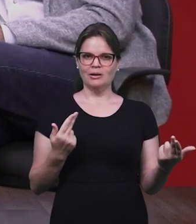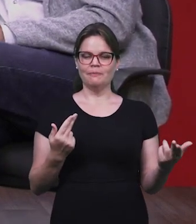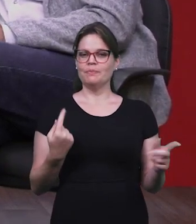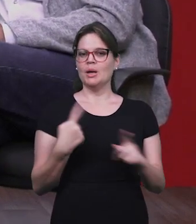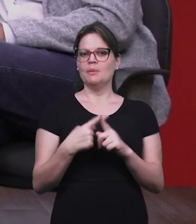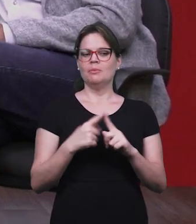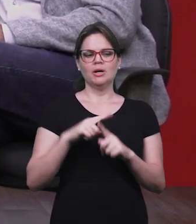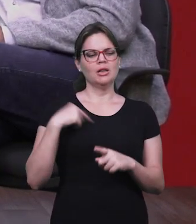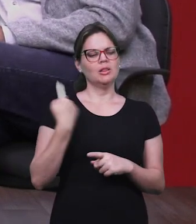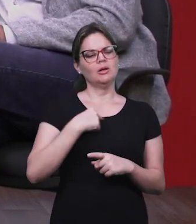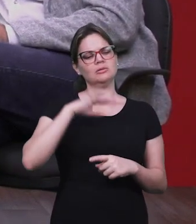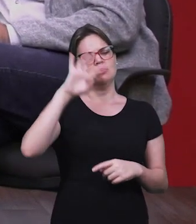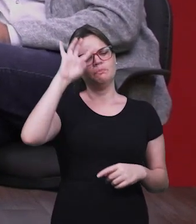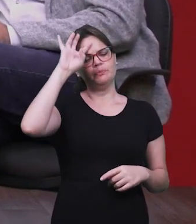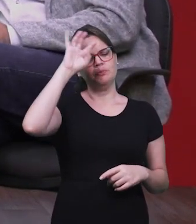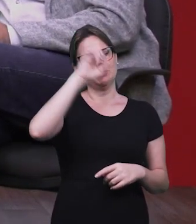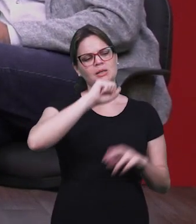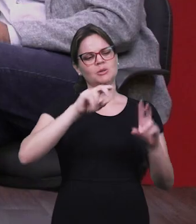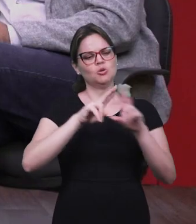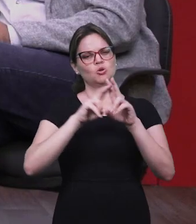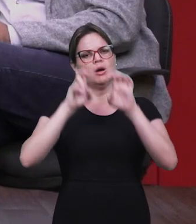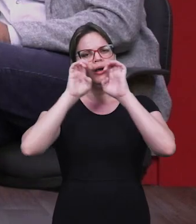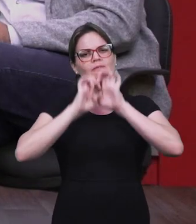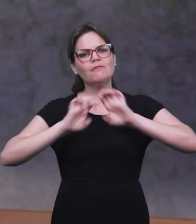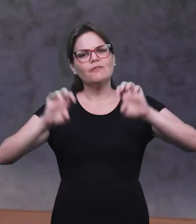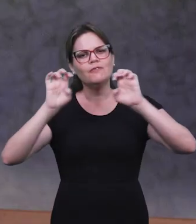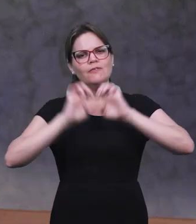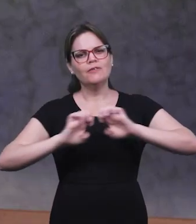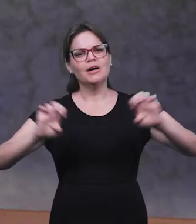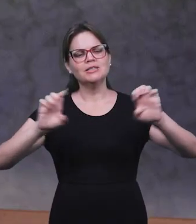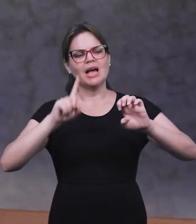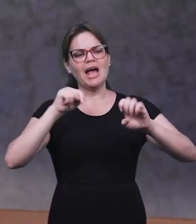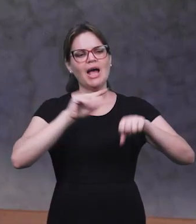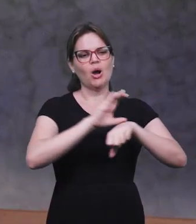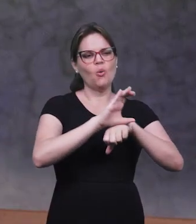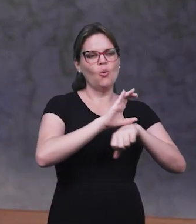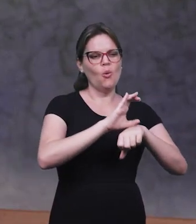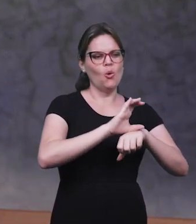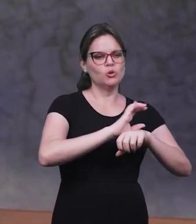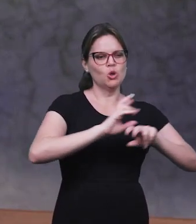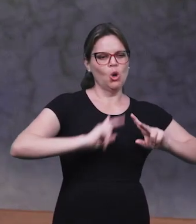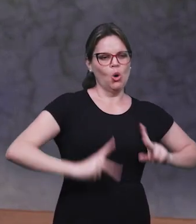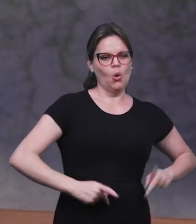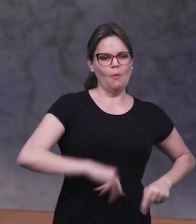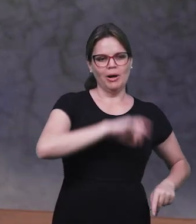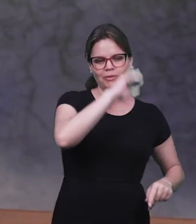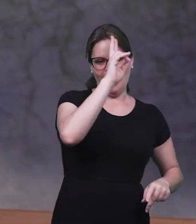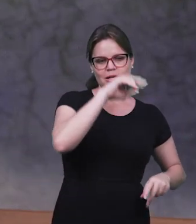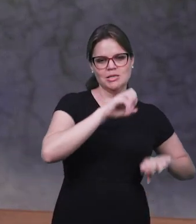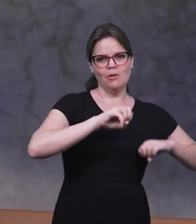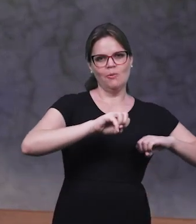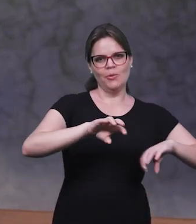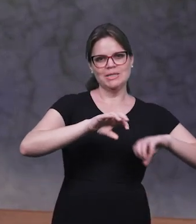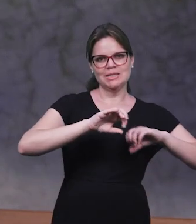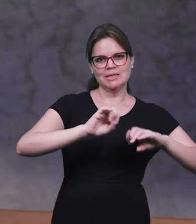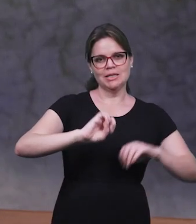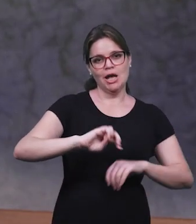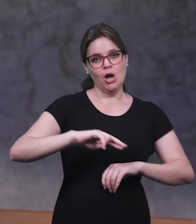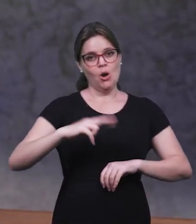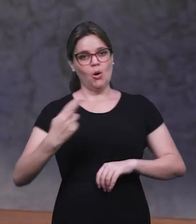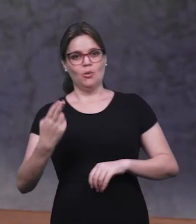por revelação do Senhor? Perfeitamente. Mais uma vez, a paz do Senhor, os irmãos, hein? É